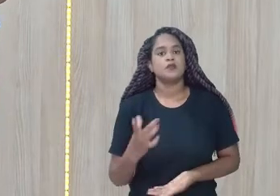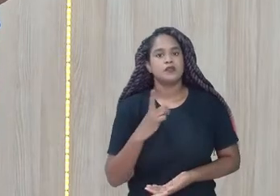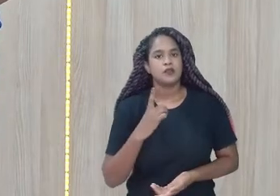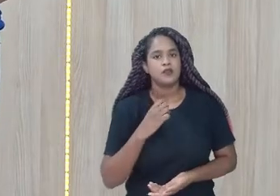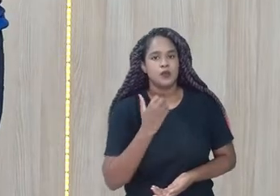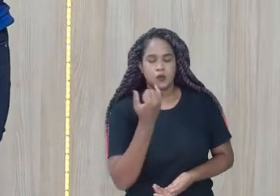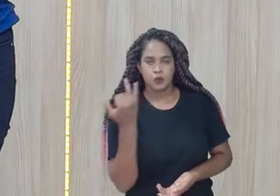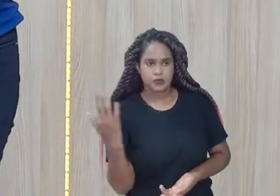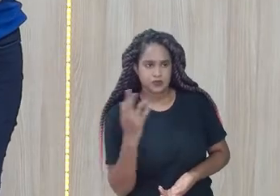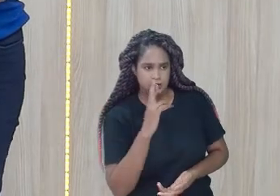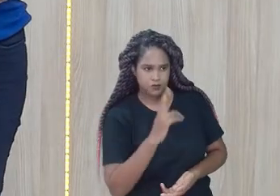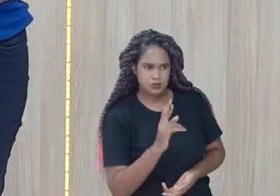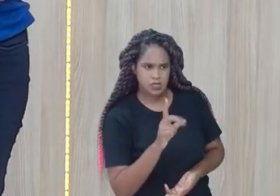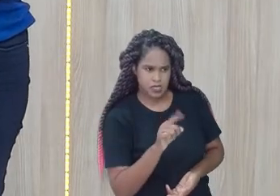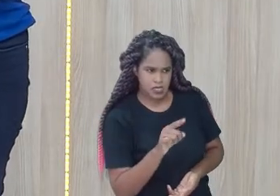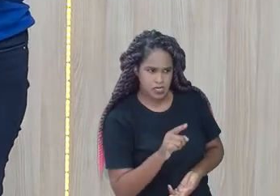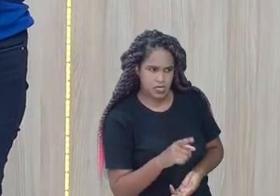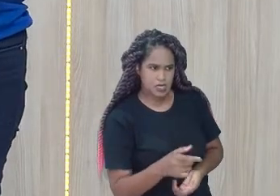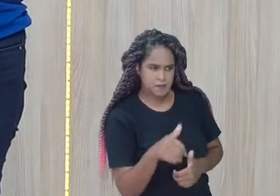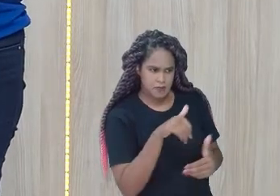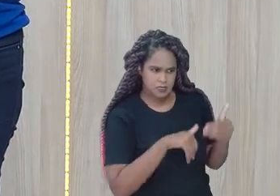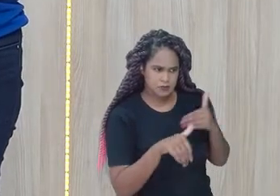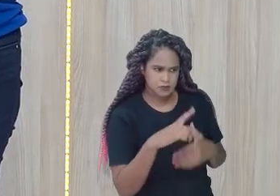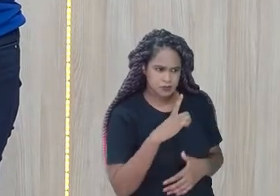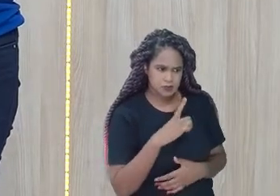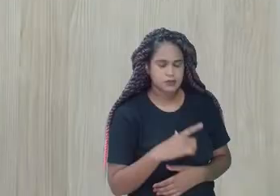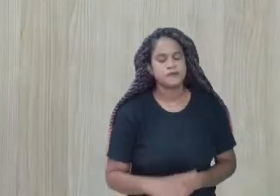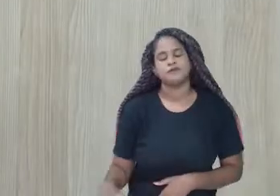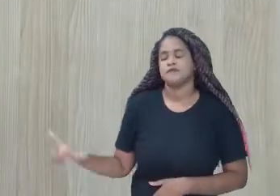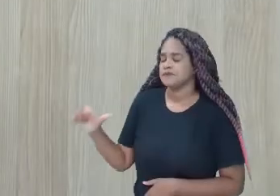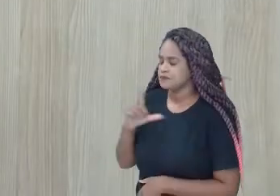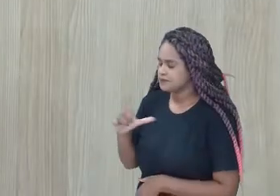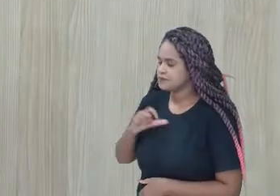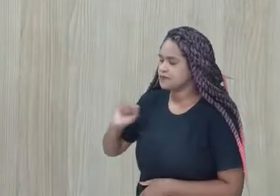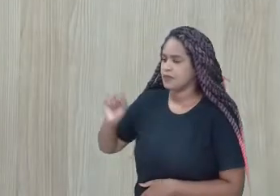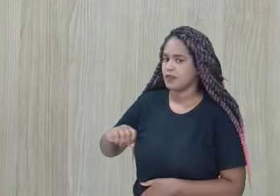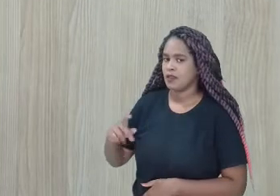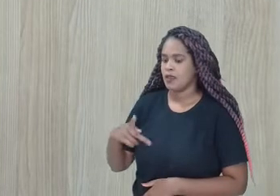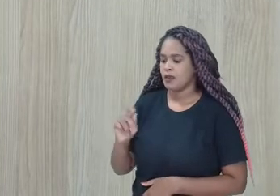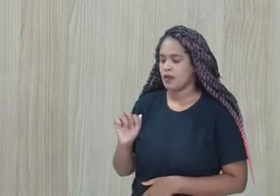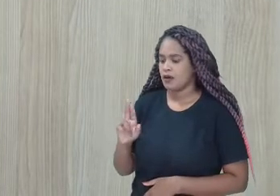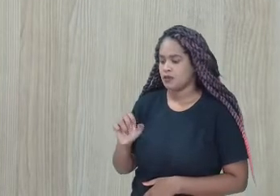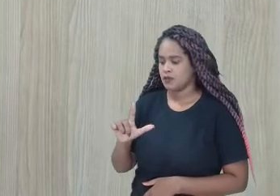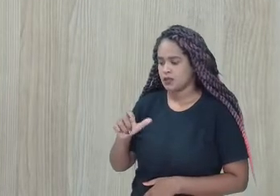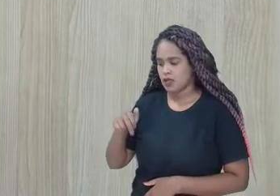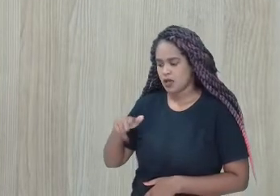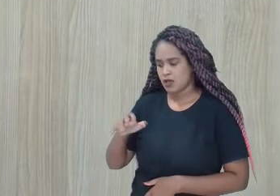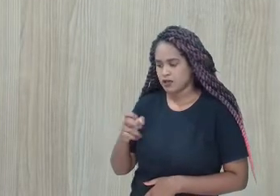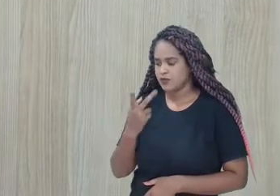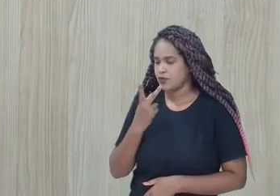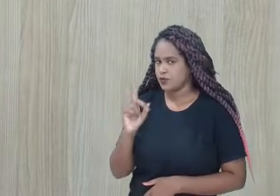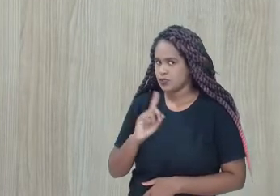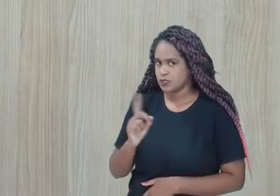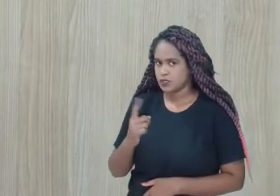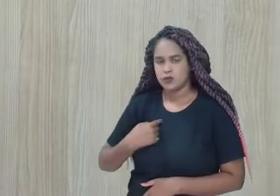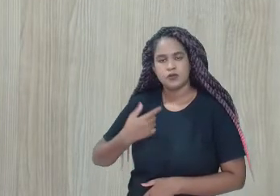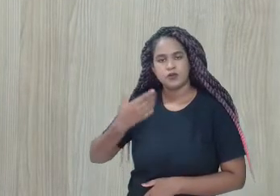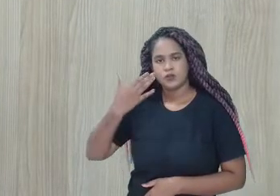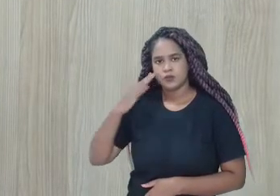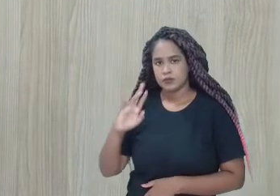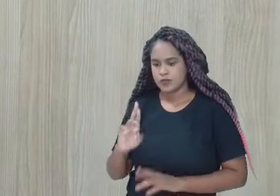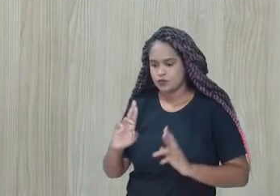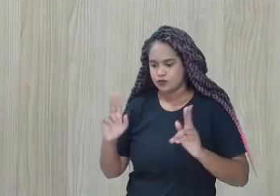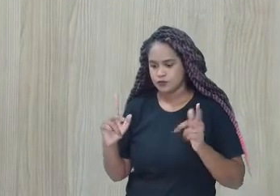algumas respostas, não é, professora Isabel? Alguma participação? Temos sim, né? Caroline, que eu já tinha falado, que disse que não conhecia aí